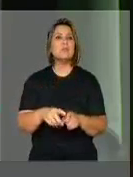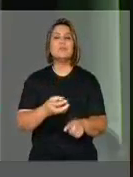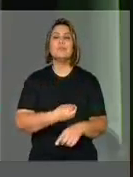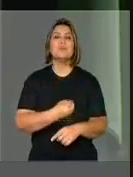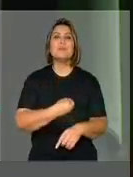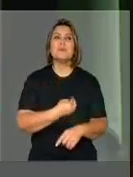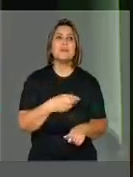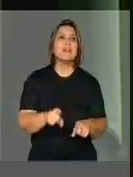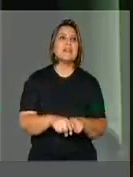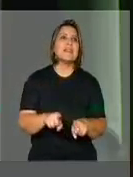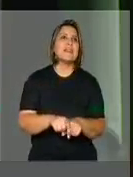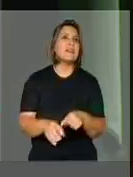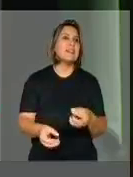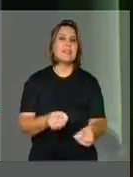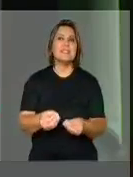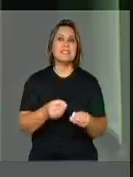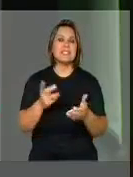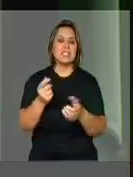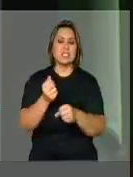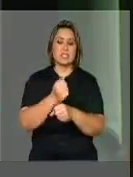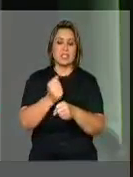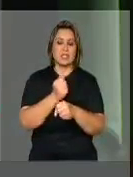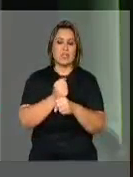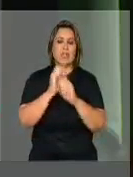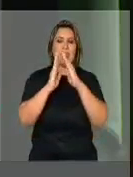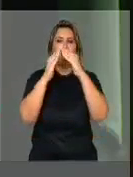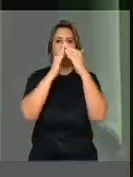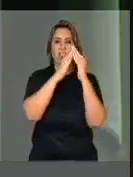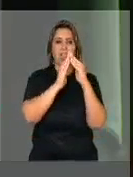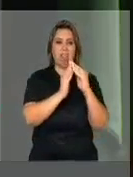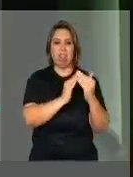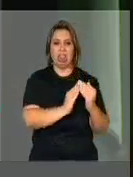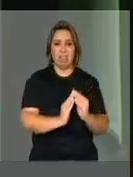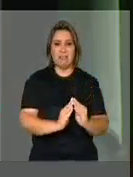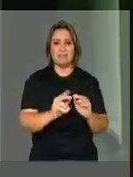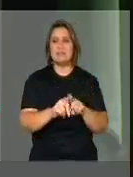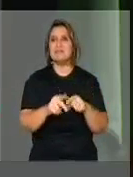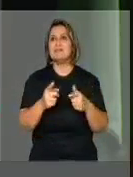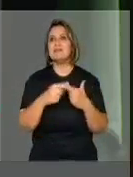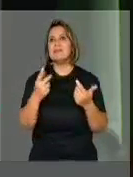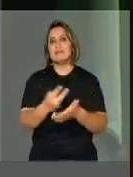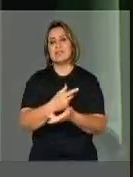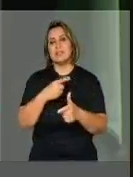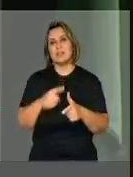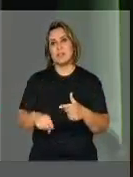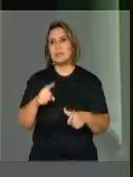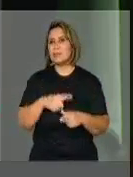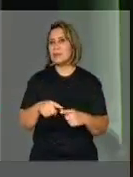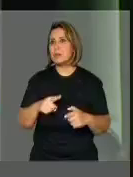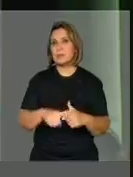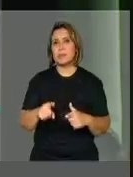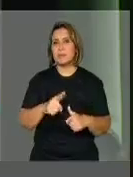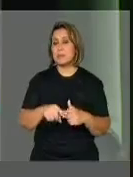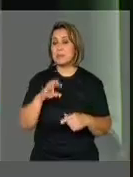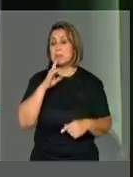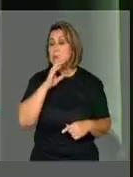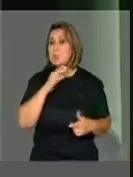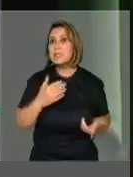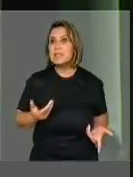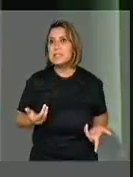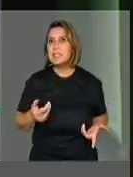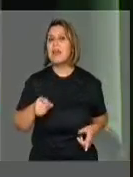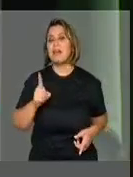precariedade, de constituir favelas, de ser vítima de uma política desequalizadora do território. É